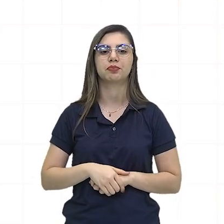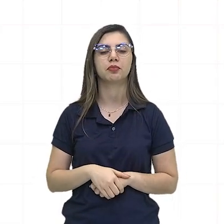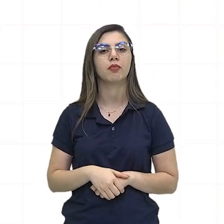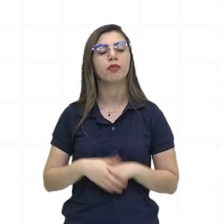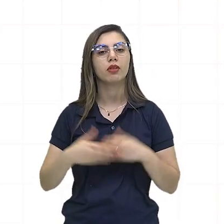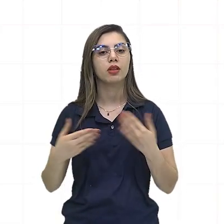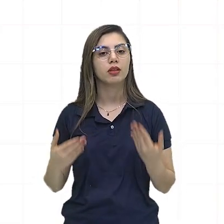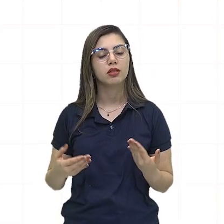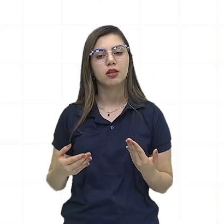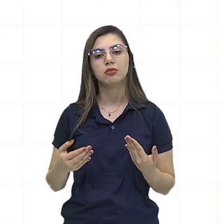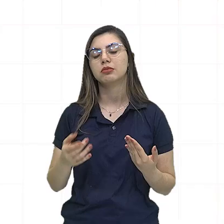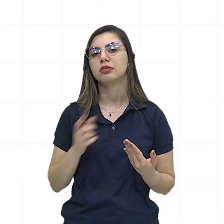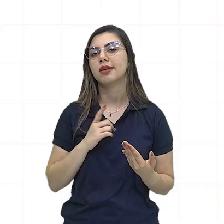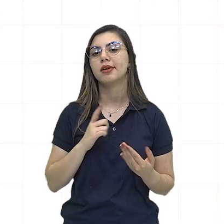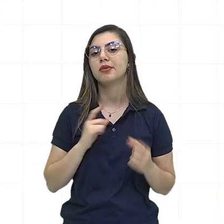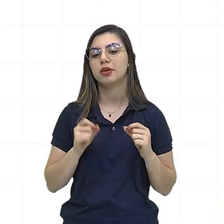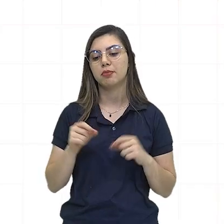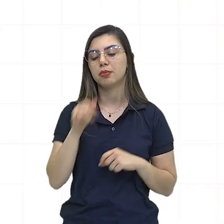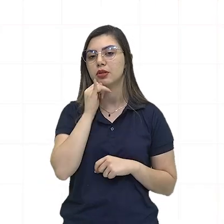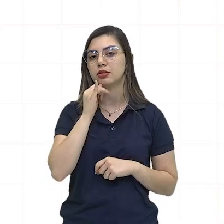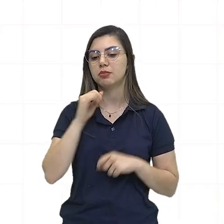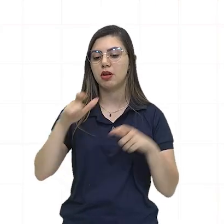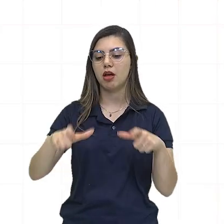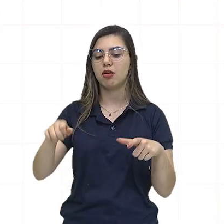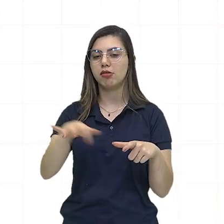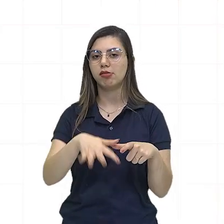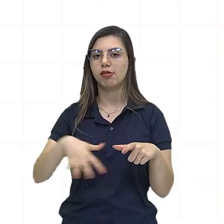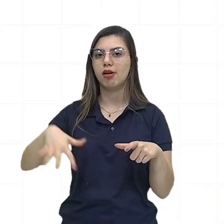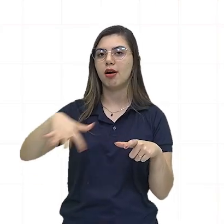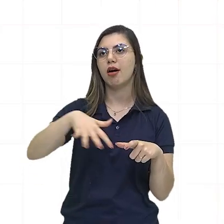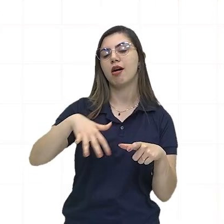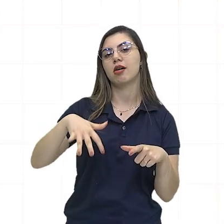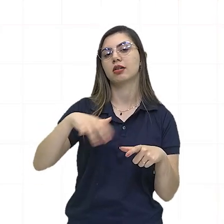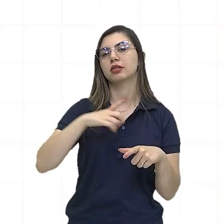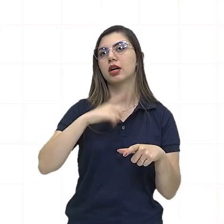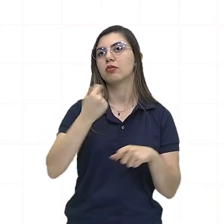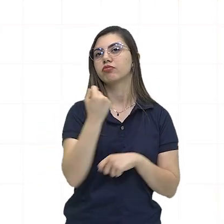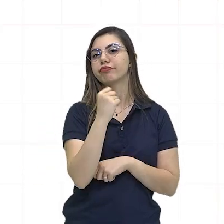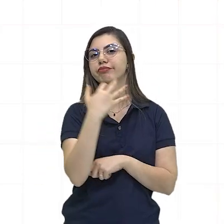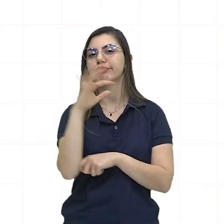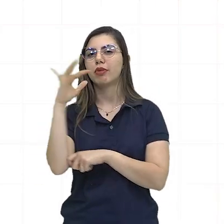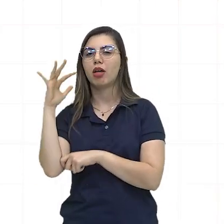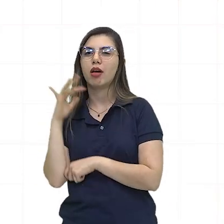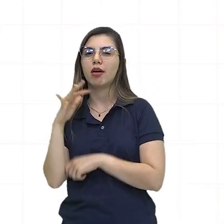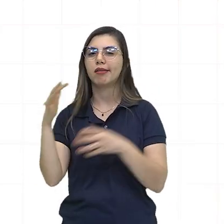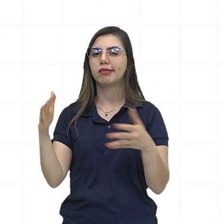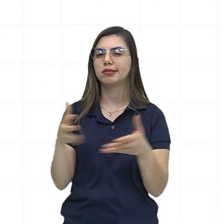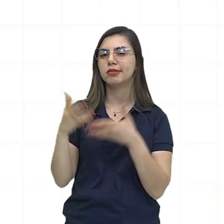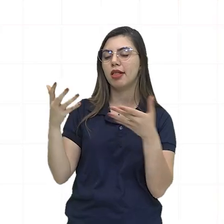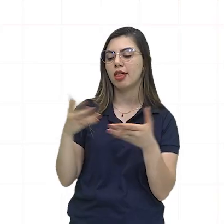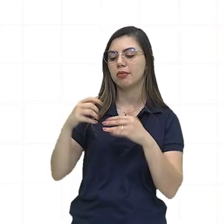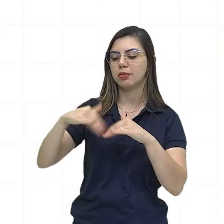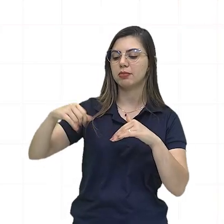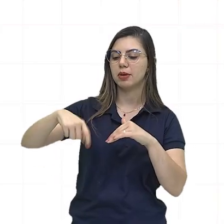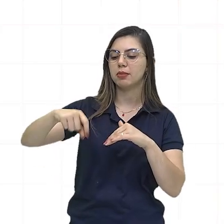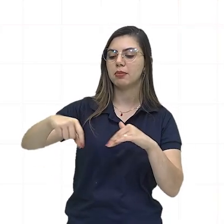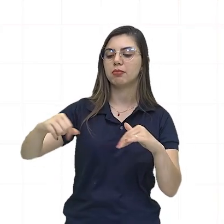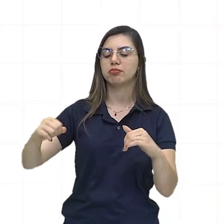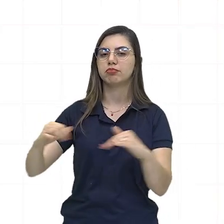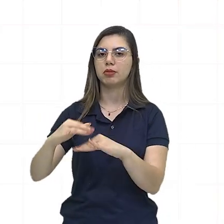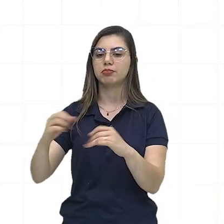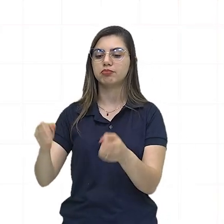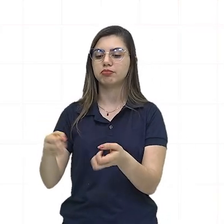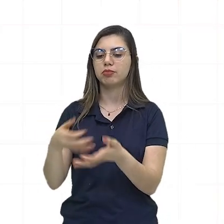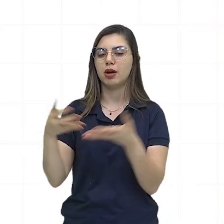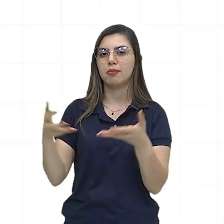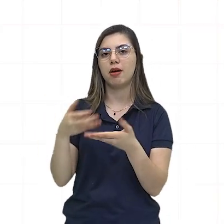vão ali ser integrados naquela área, juntamente com árvores, com leguminosas, de forma a enriquecer